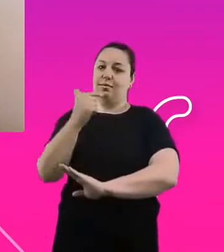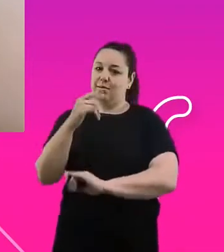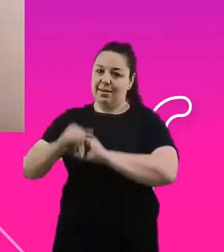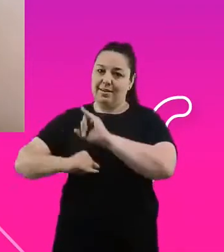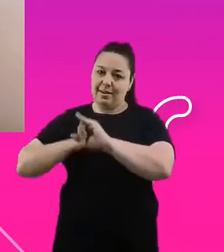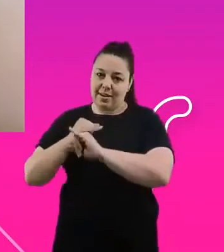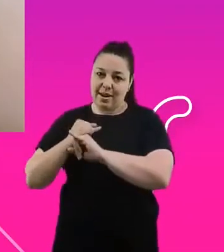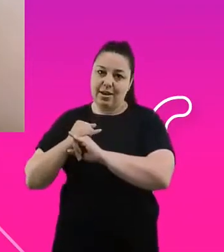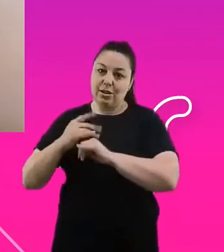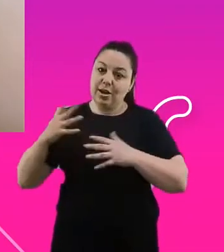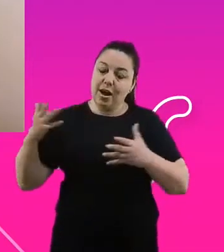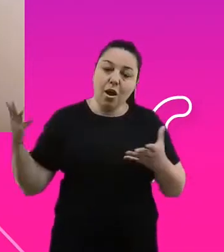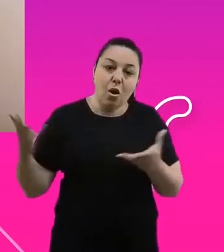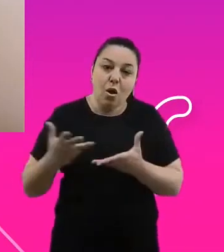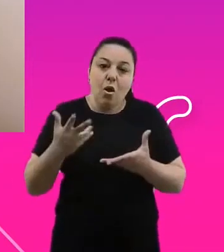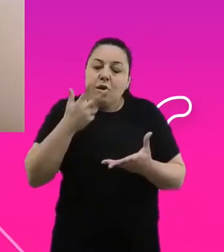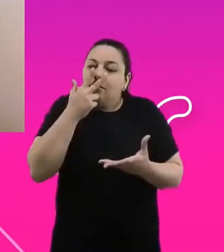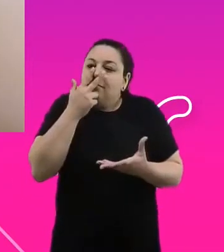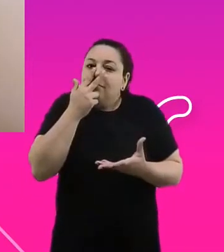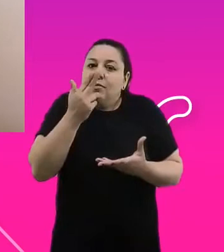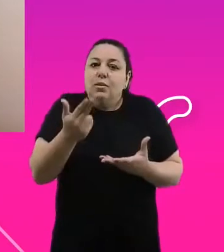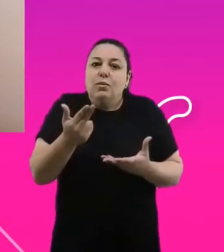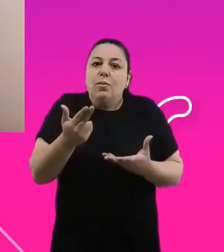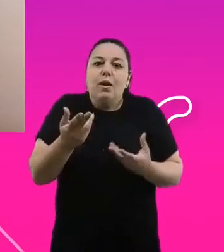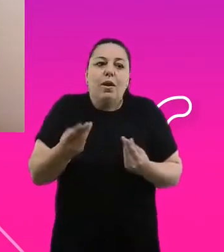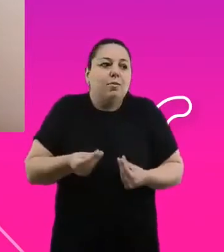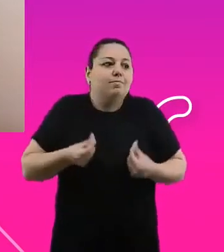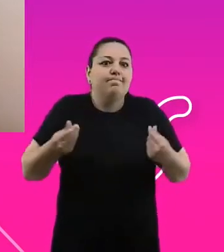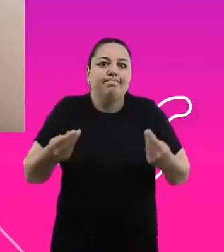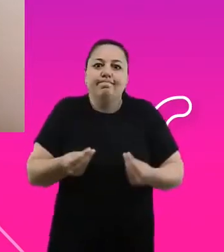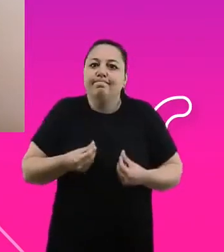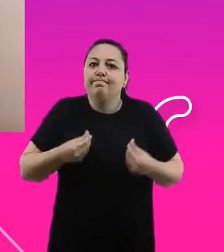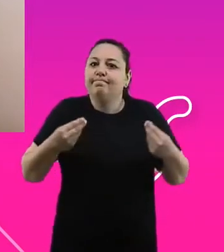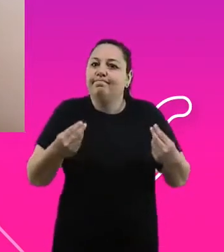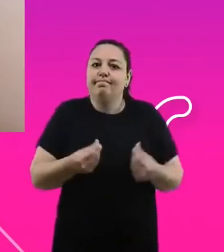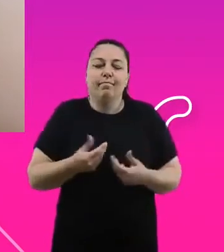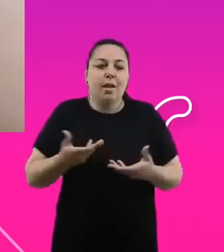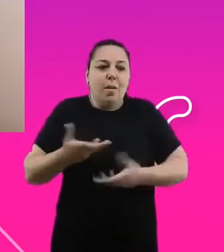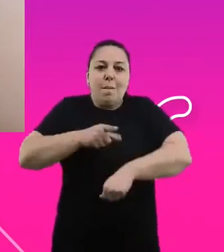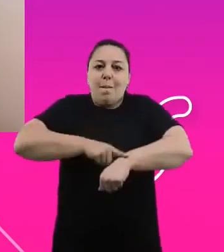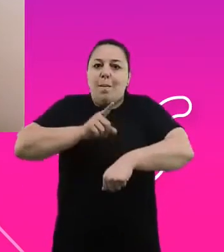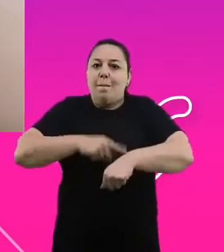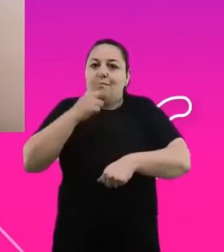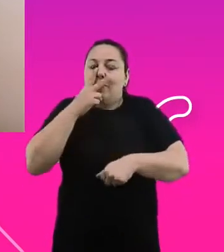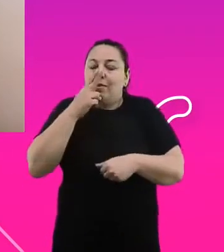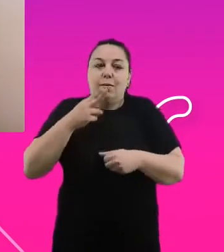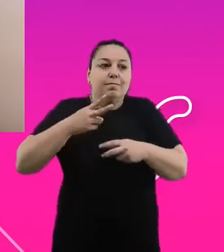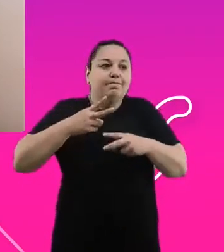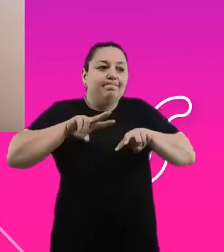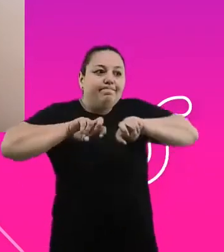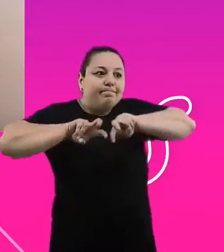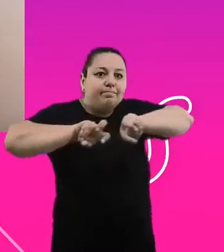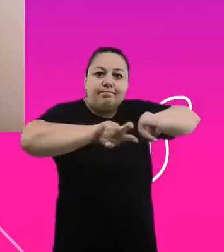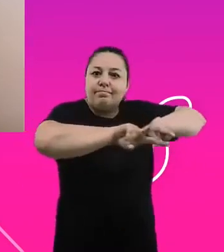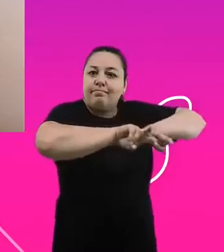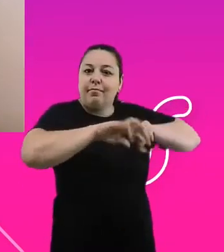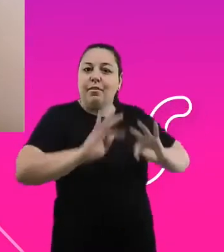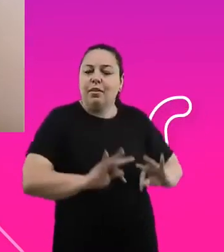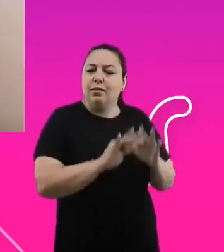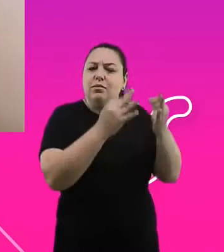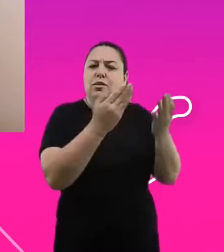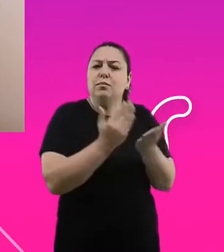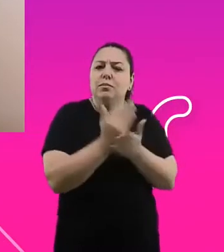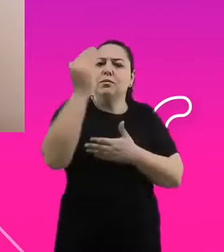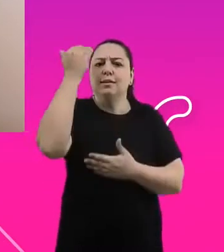quase tipo, cara, cocaína era remédio, sabe? Então, tipo, a gente está nesse lugar, assim, a gente está começando a entender o que faz, o